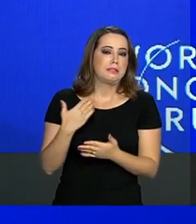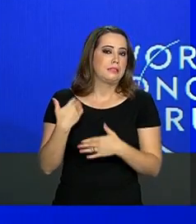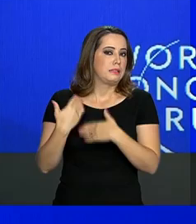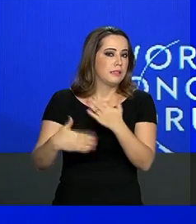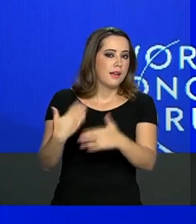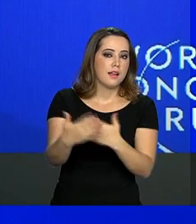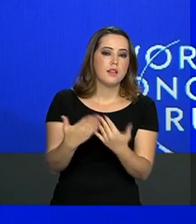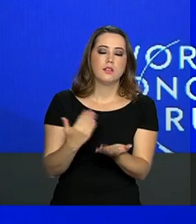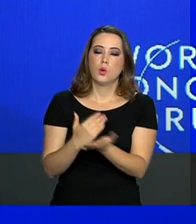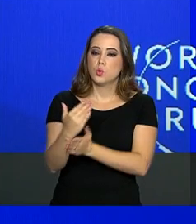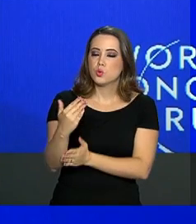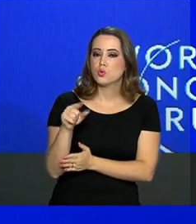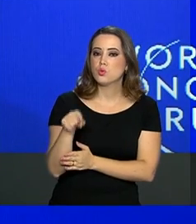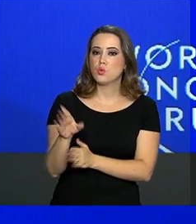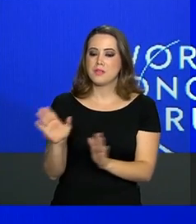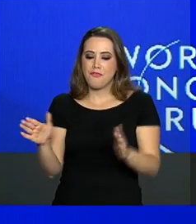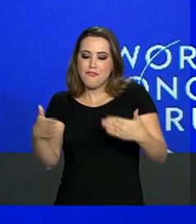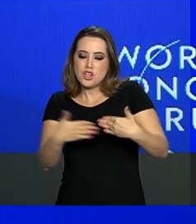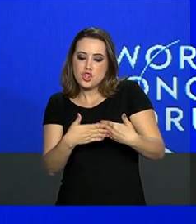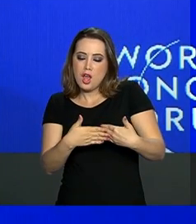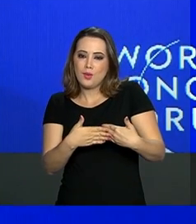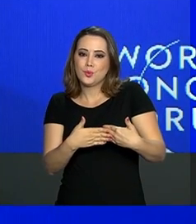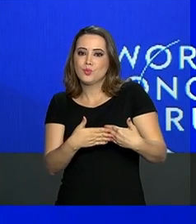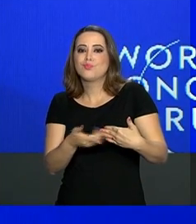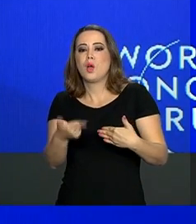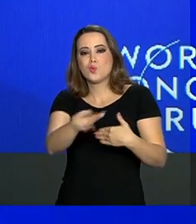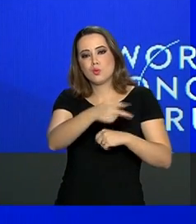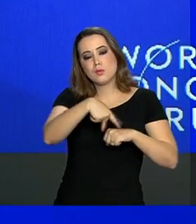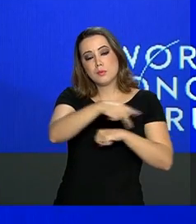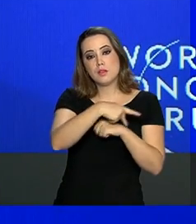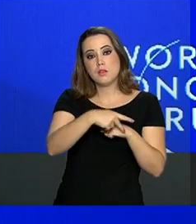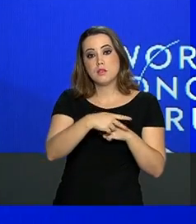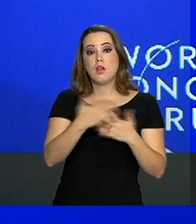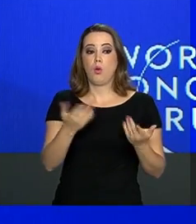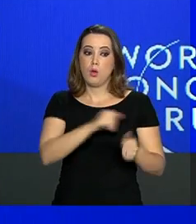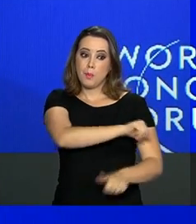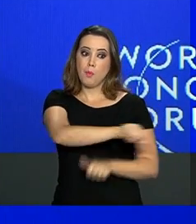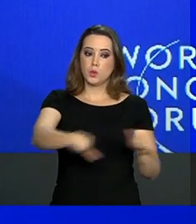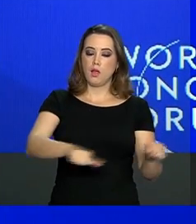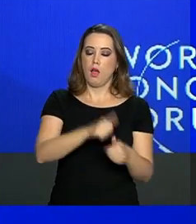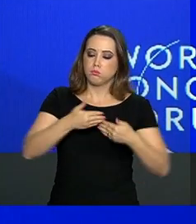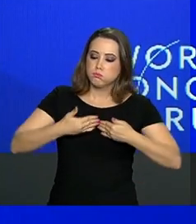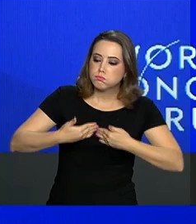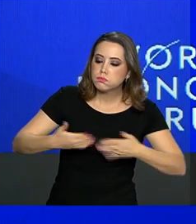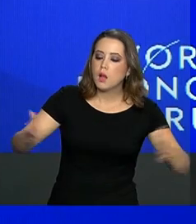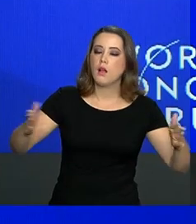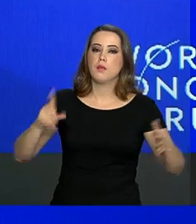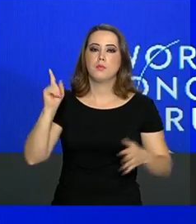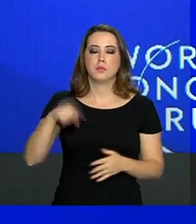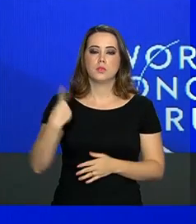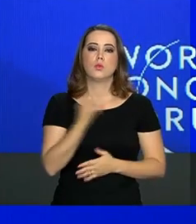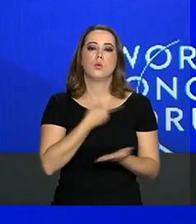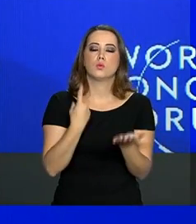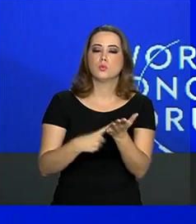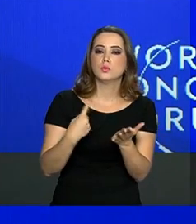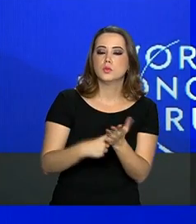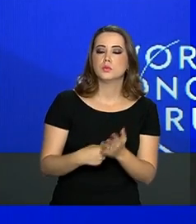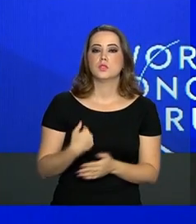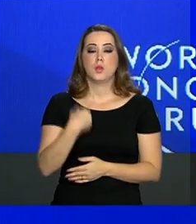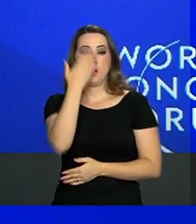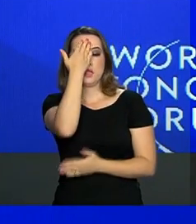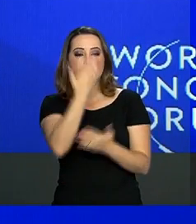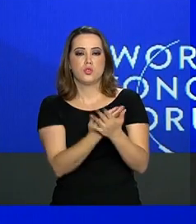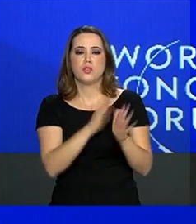essa condição é um dos maiores compromissos deste governo. Tenho certeza de que, até o final